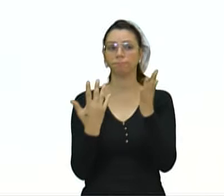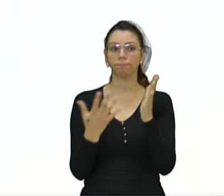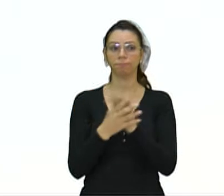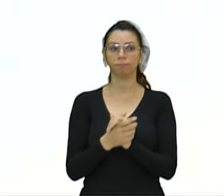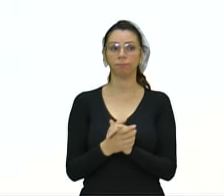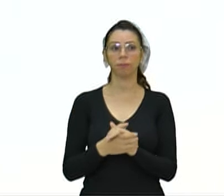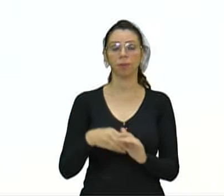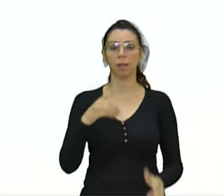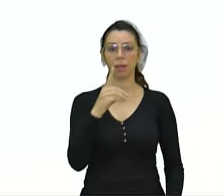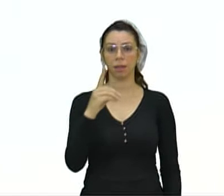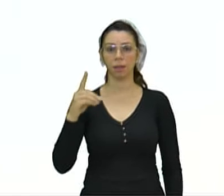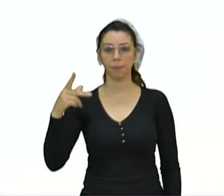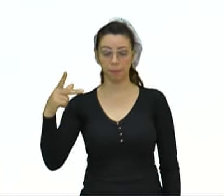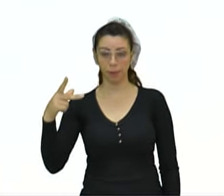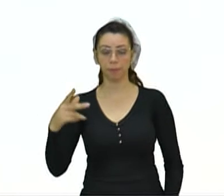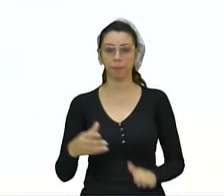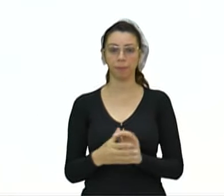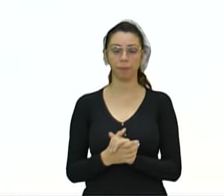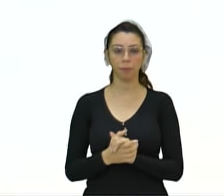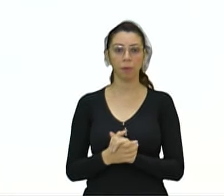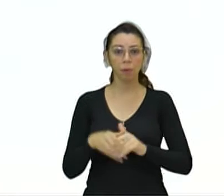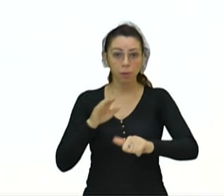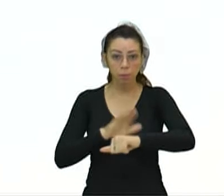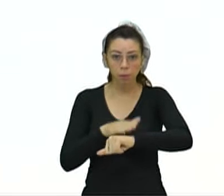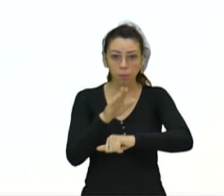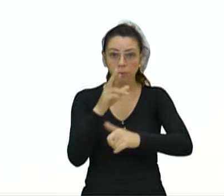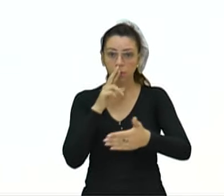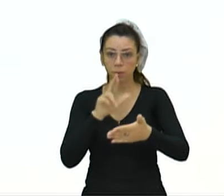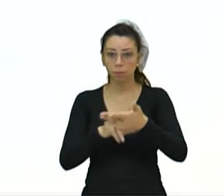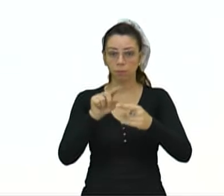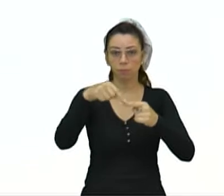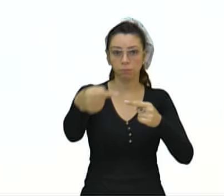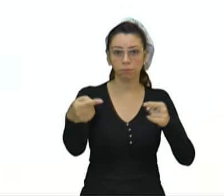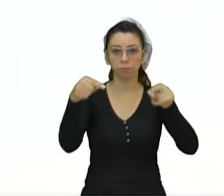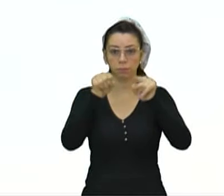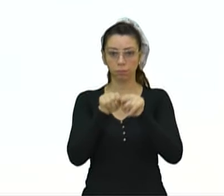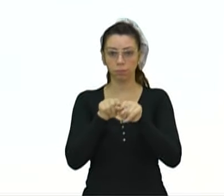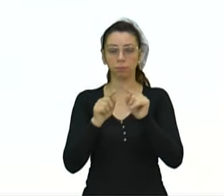que DDP. Dá um tempinho para vocês resolverem, já voltamos.